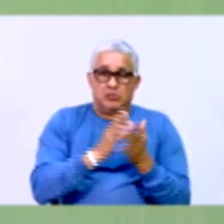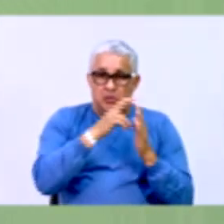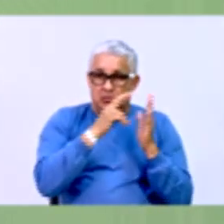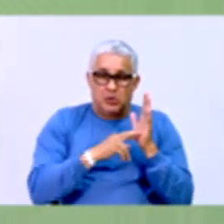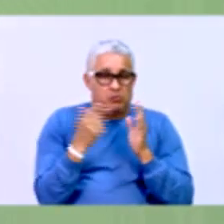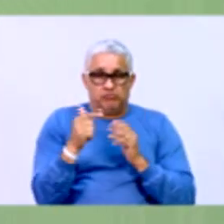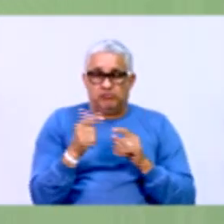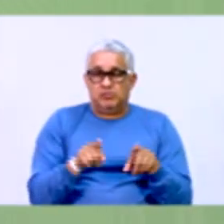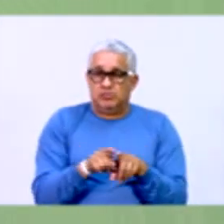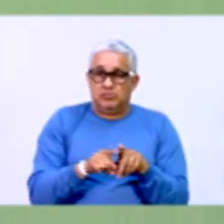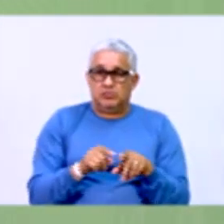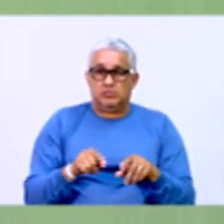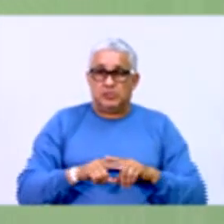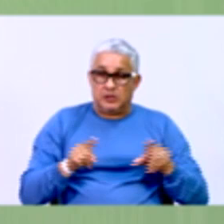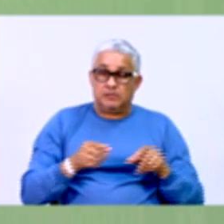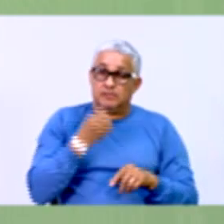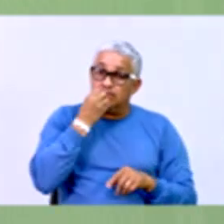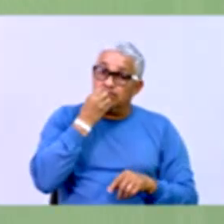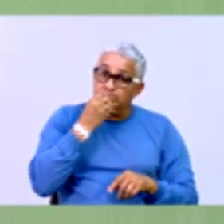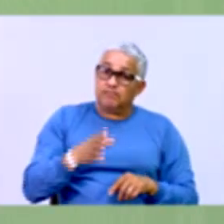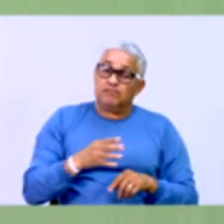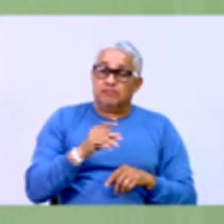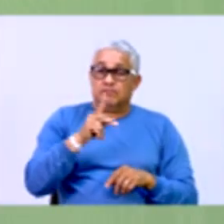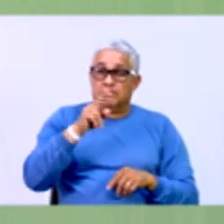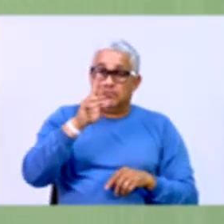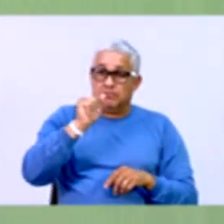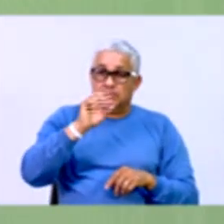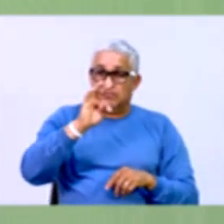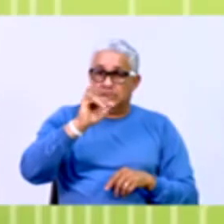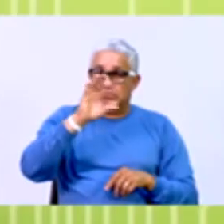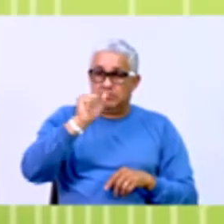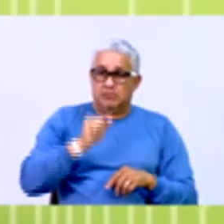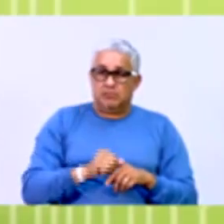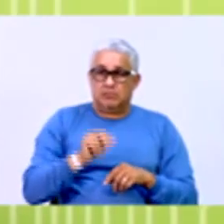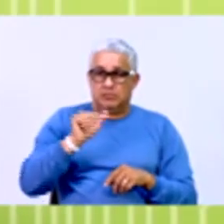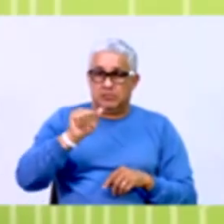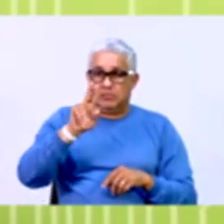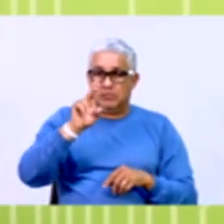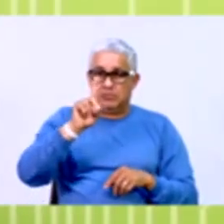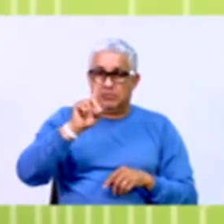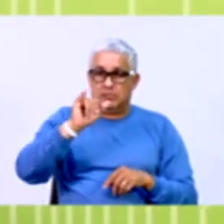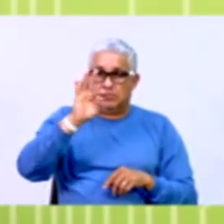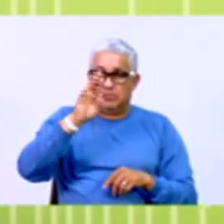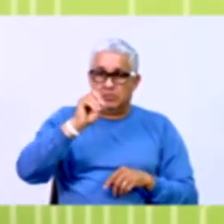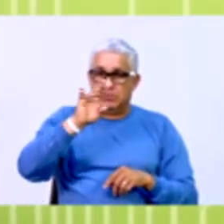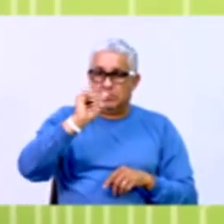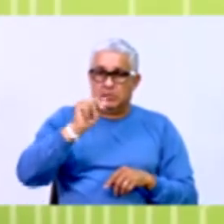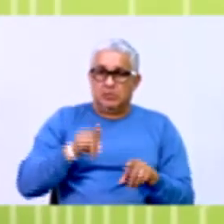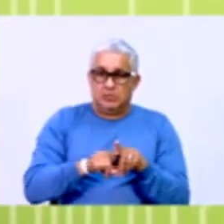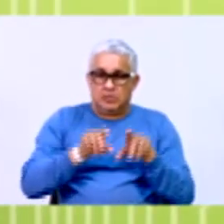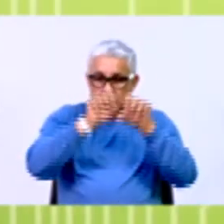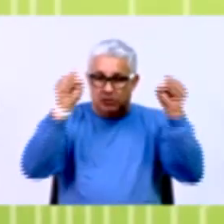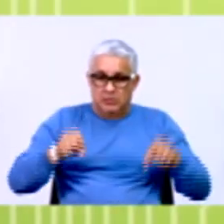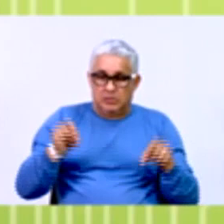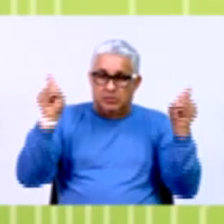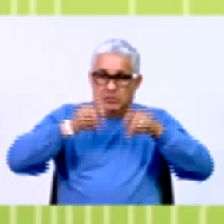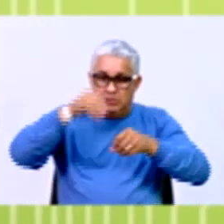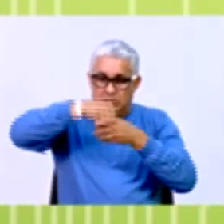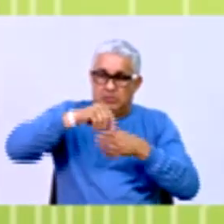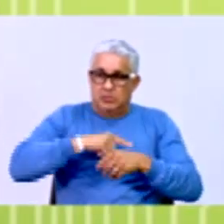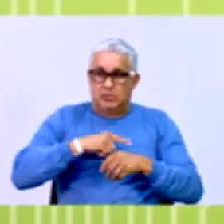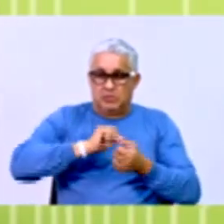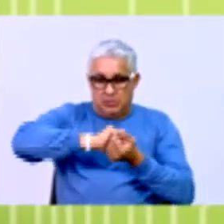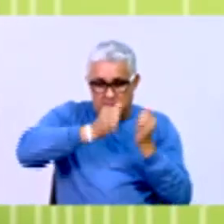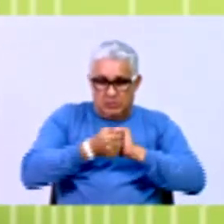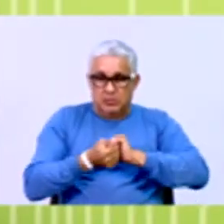padrões e normas, mas algumas boas práticas de auditoria, adequando a questão de auditorias em sistemas computacionais,